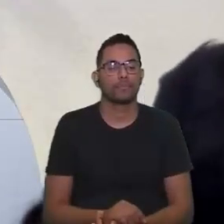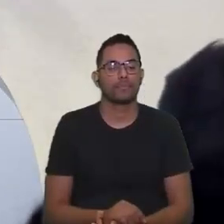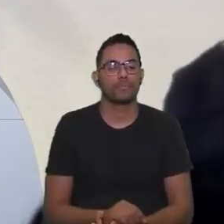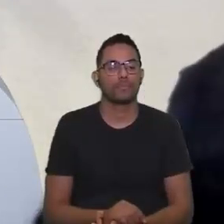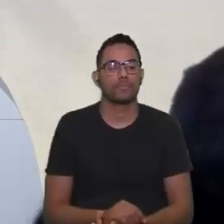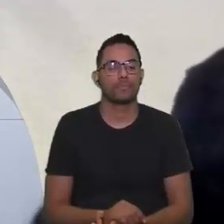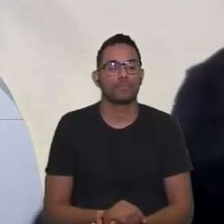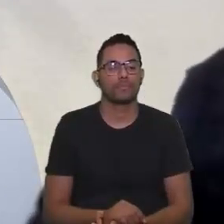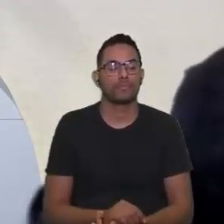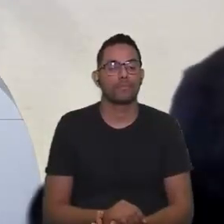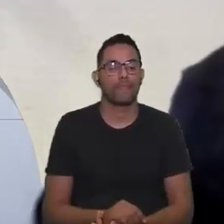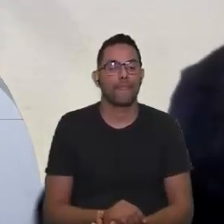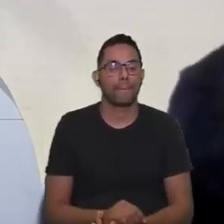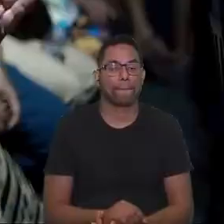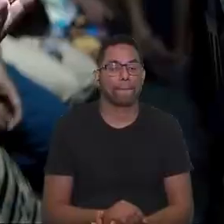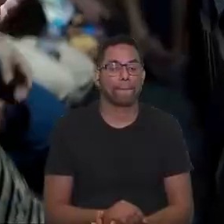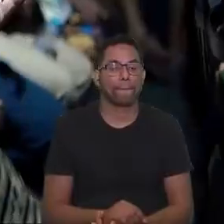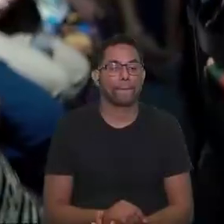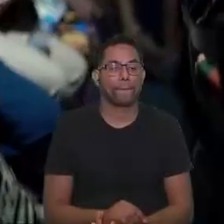Isso